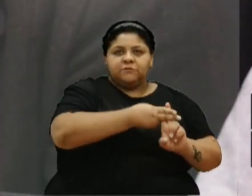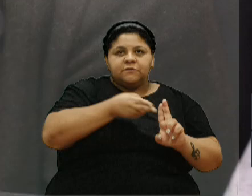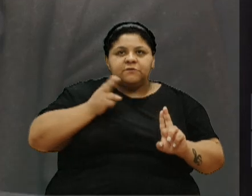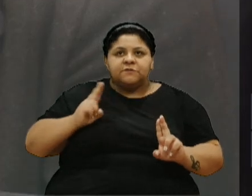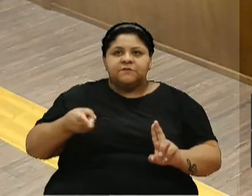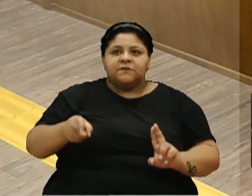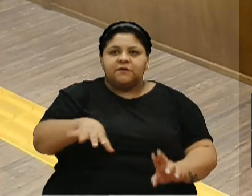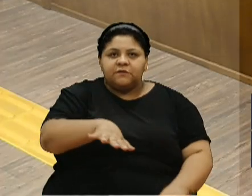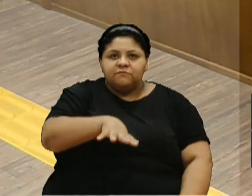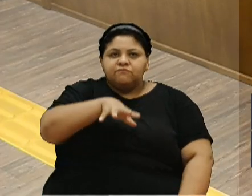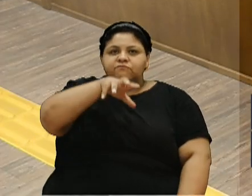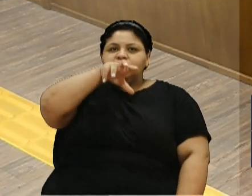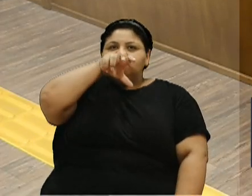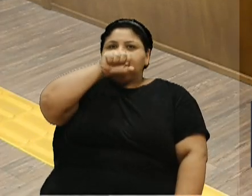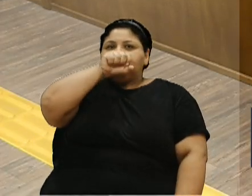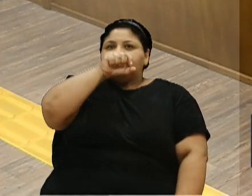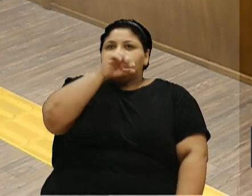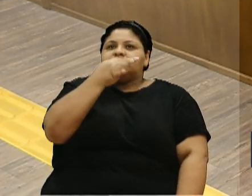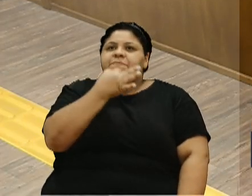Caxias. Obrigado.